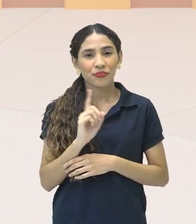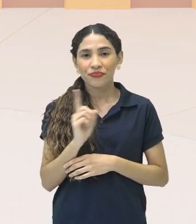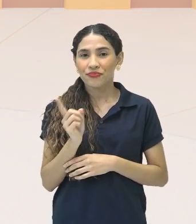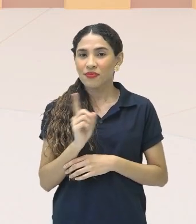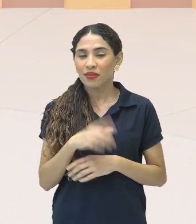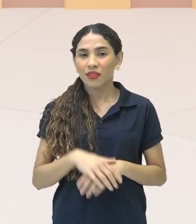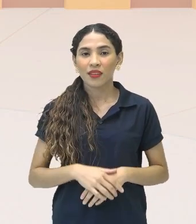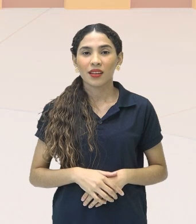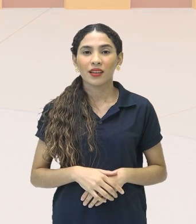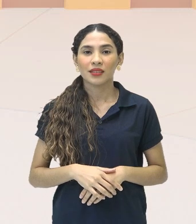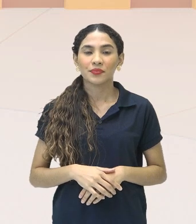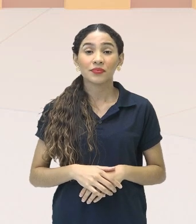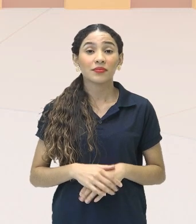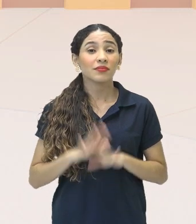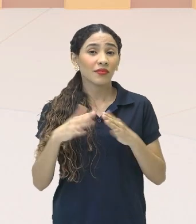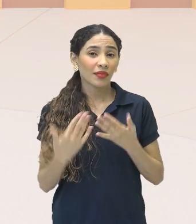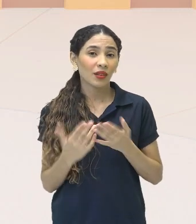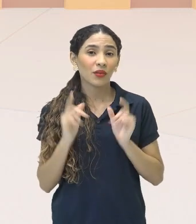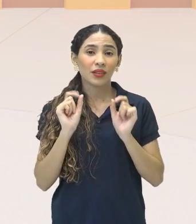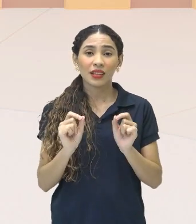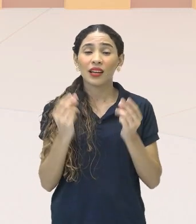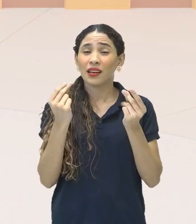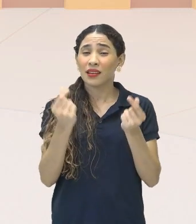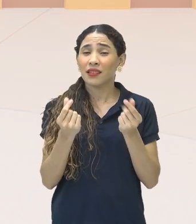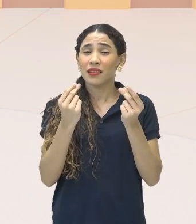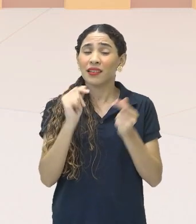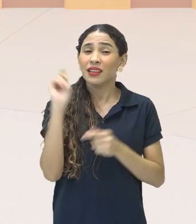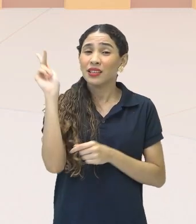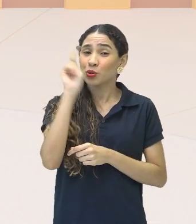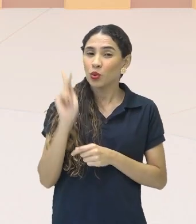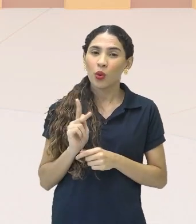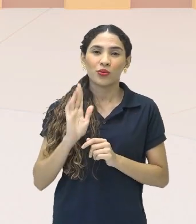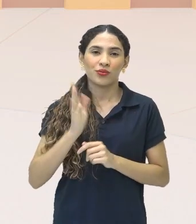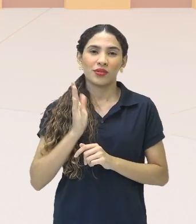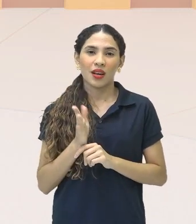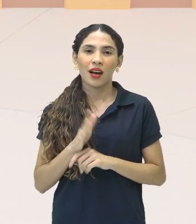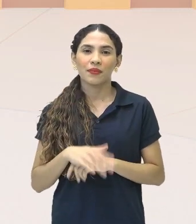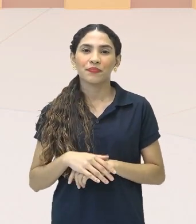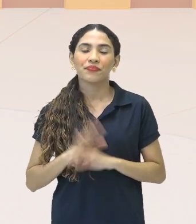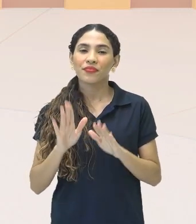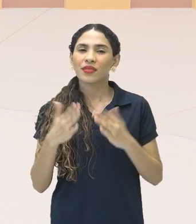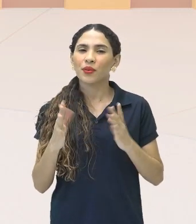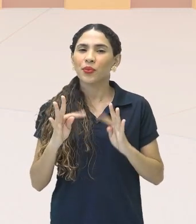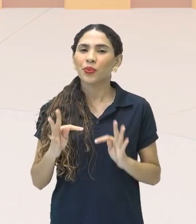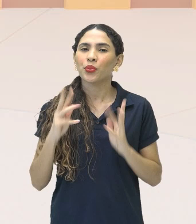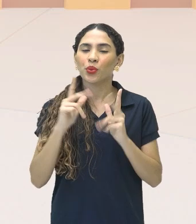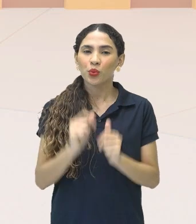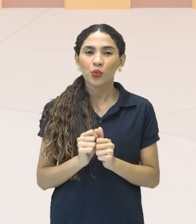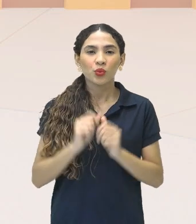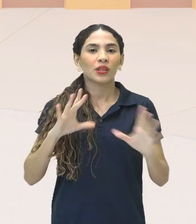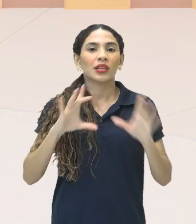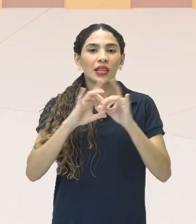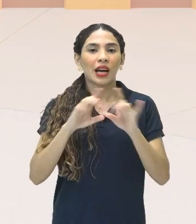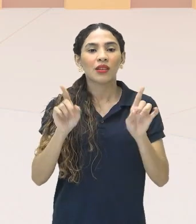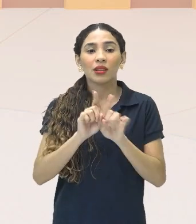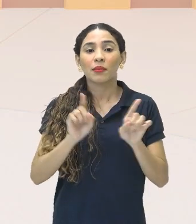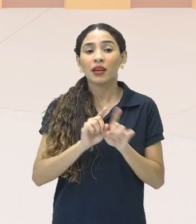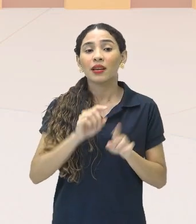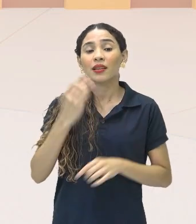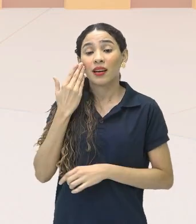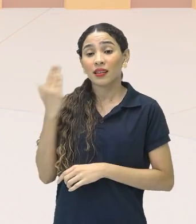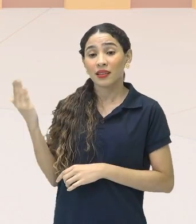agora. Então, isso é histórico. Né? Então, tudo isso aí está ligado com a